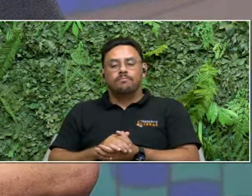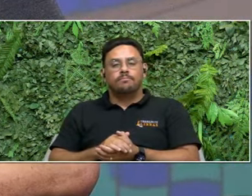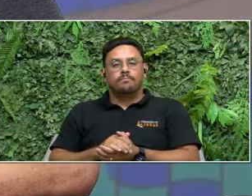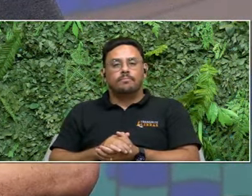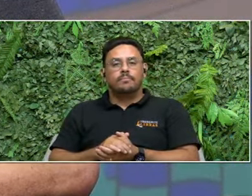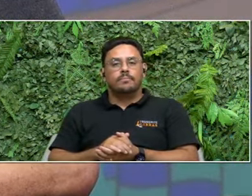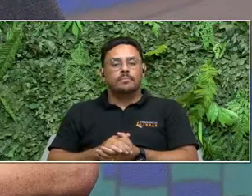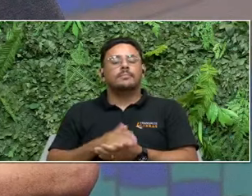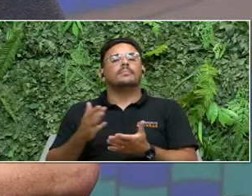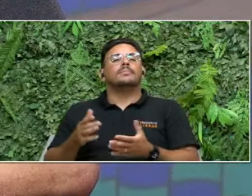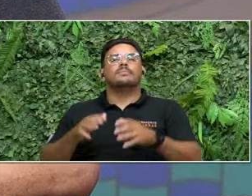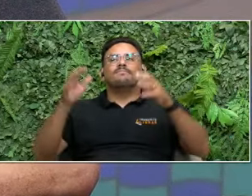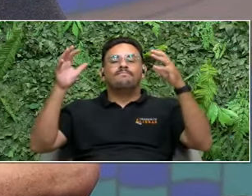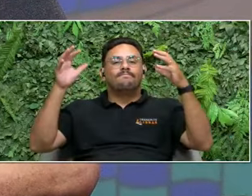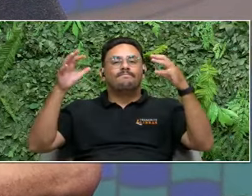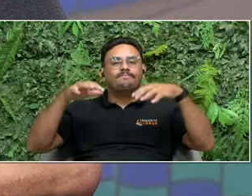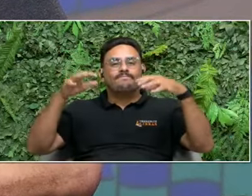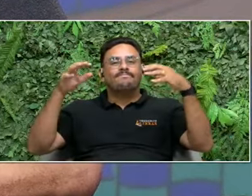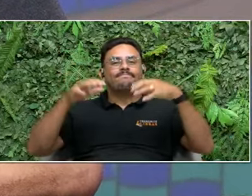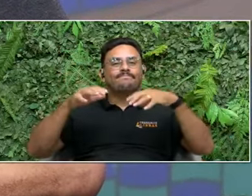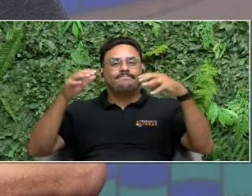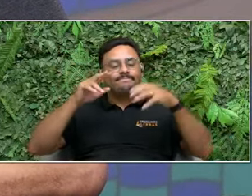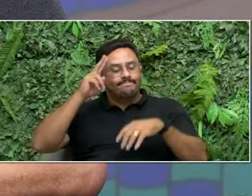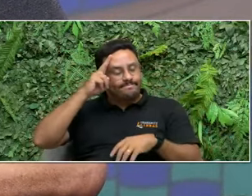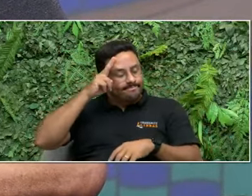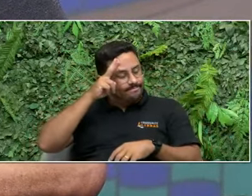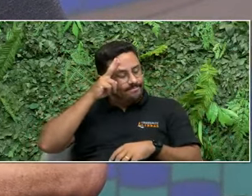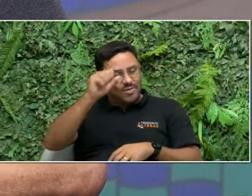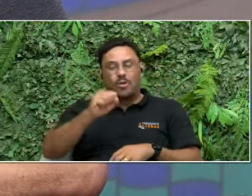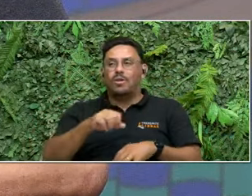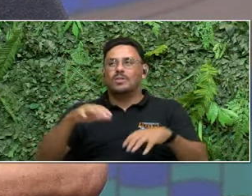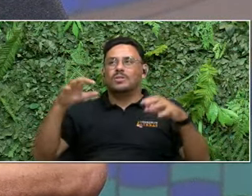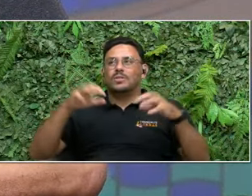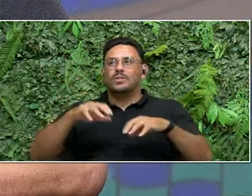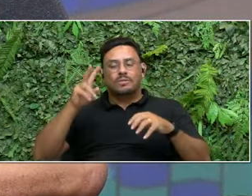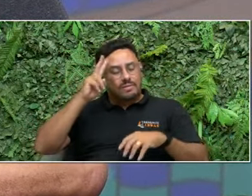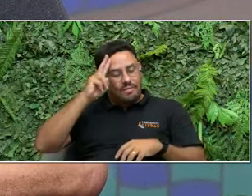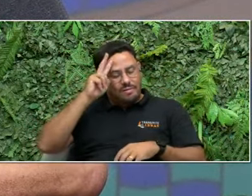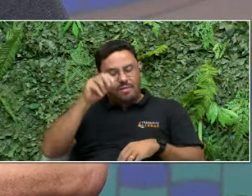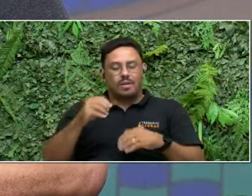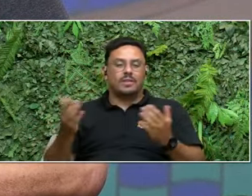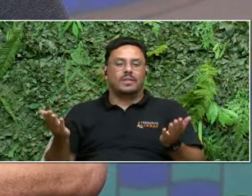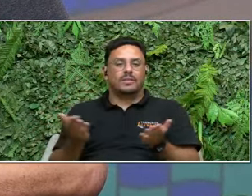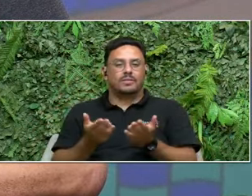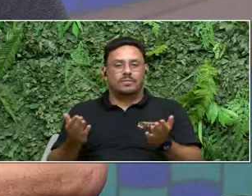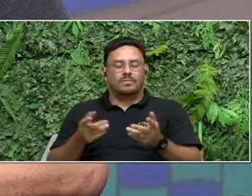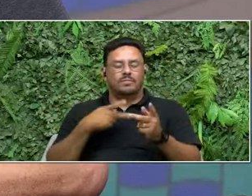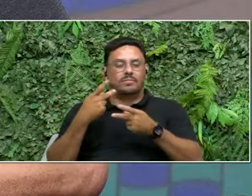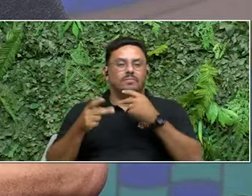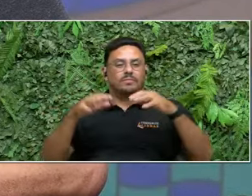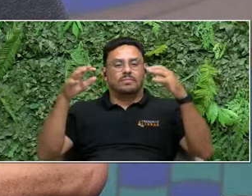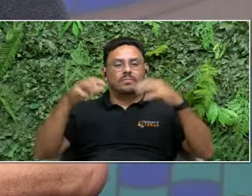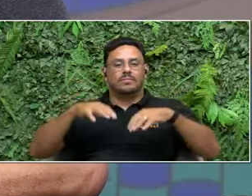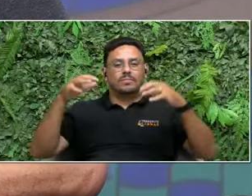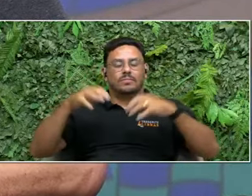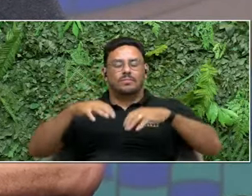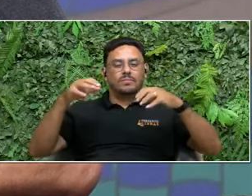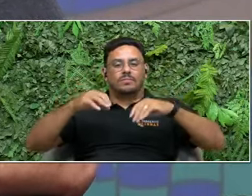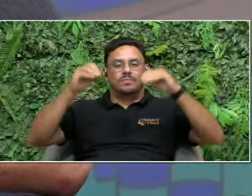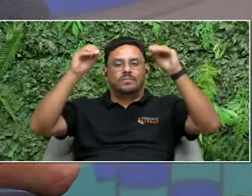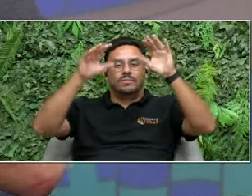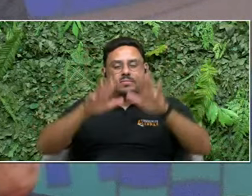fala tá caindo no céu viu uma chuva absurda nesse momento agora aqui tá como diram o amigo meu Chuva de Bênçãos